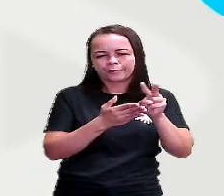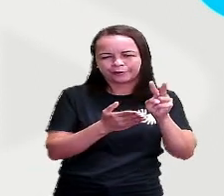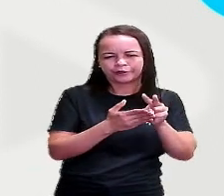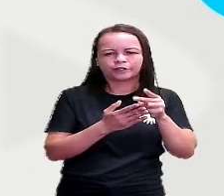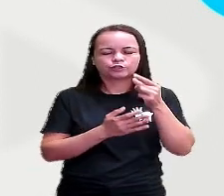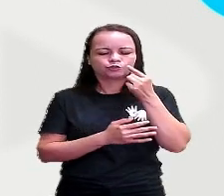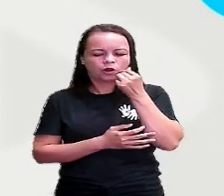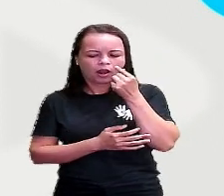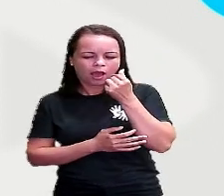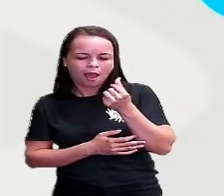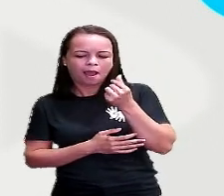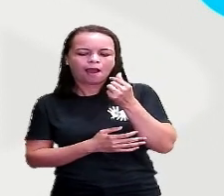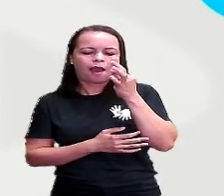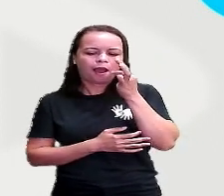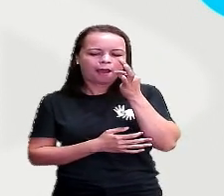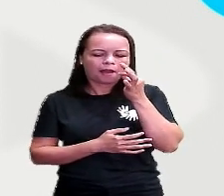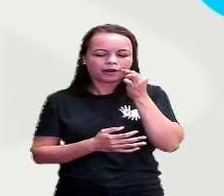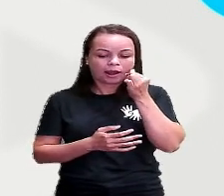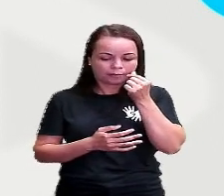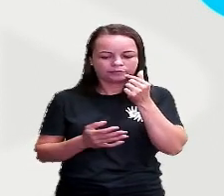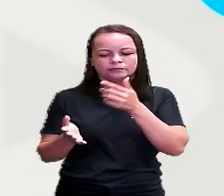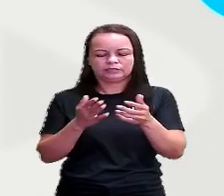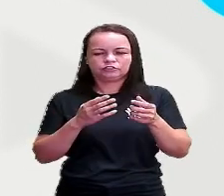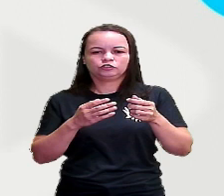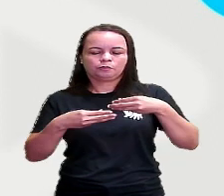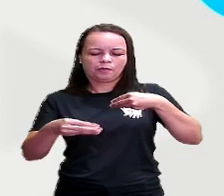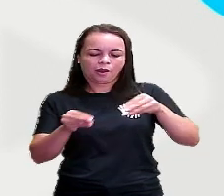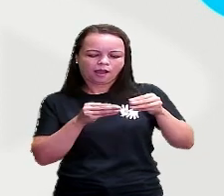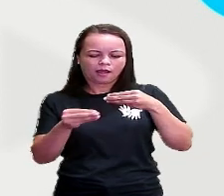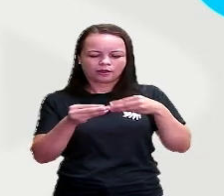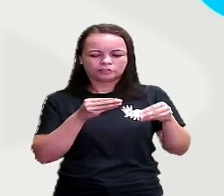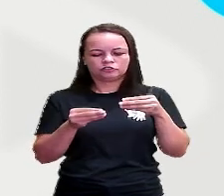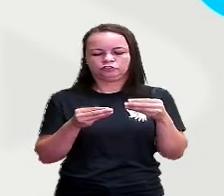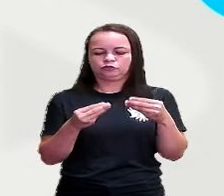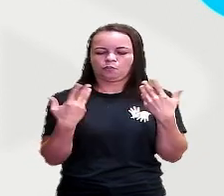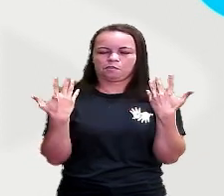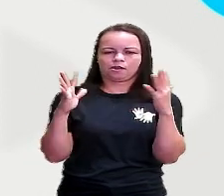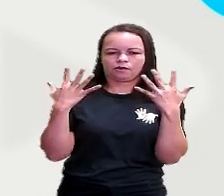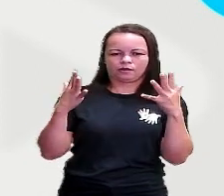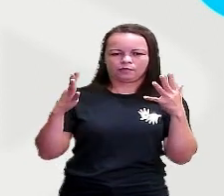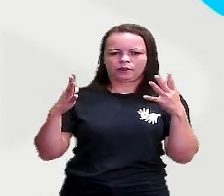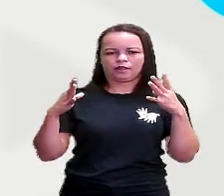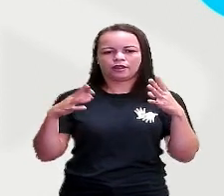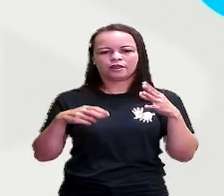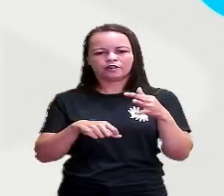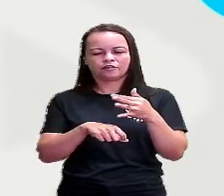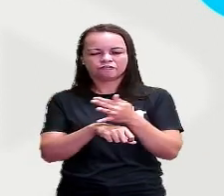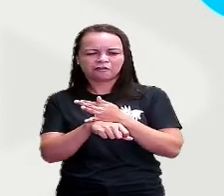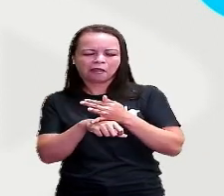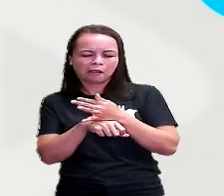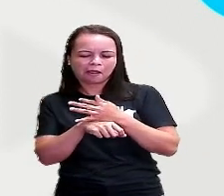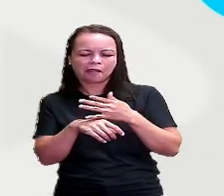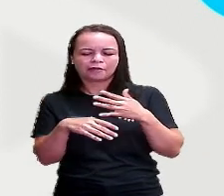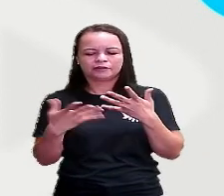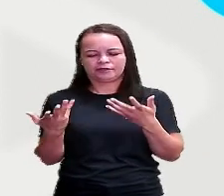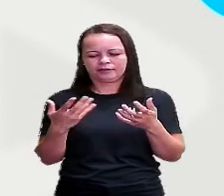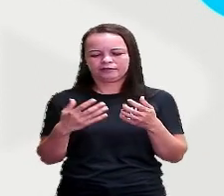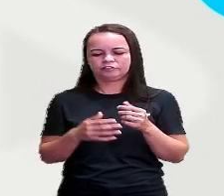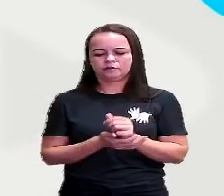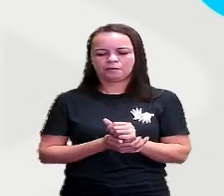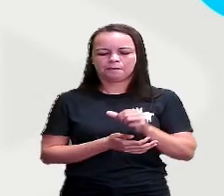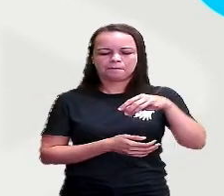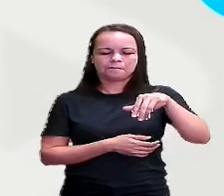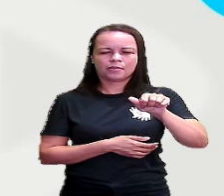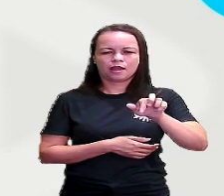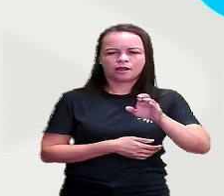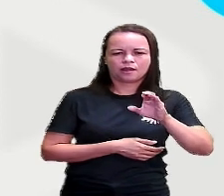plástico, parabéns, férias, Márcia, né? Entre outras palavras aí que possui aí a presença